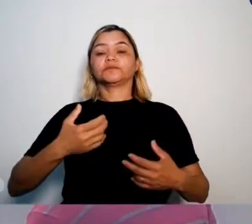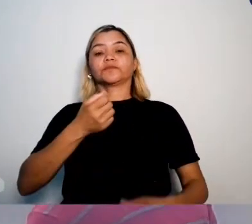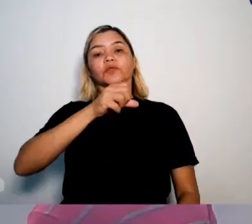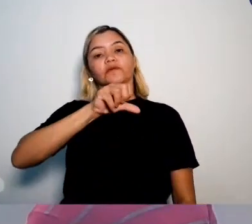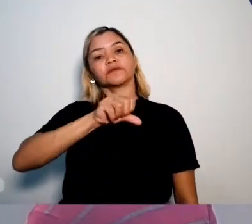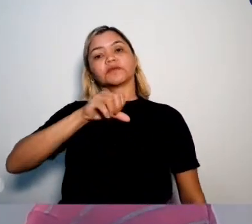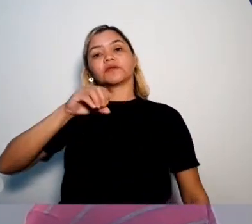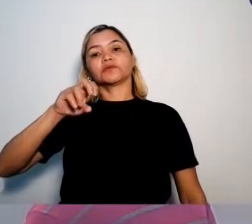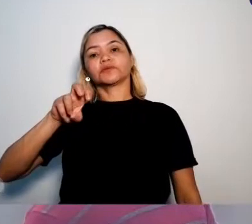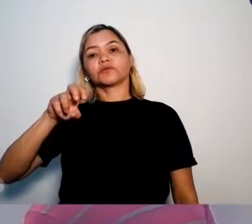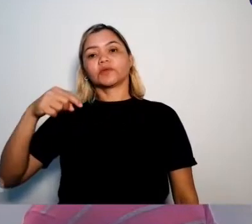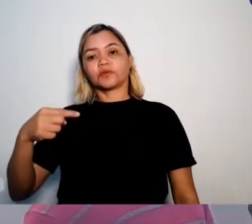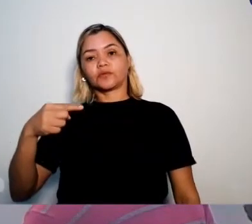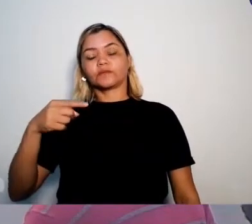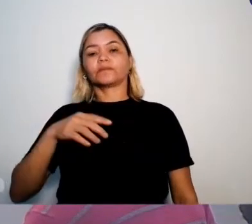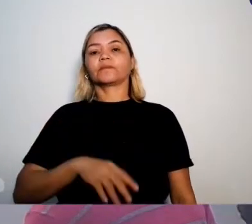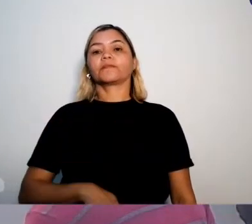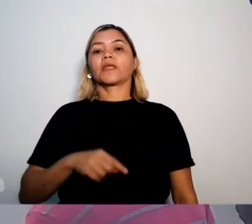951,